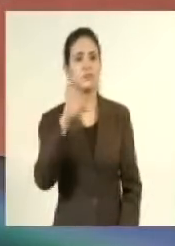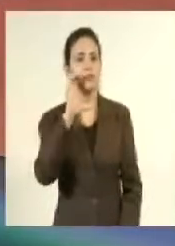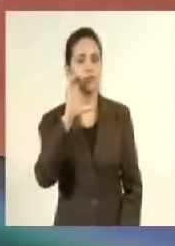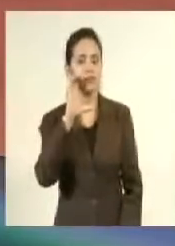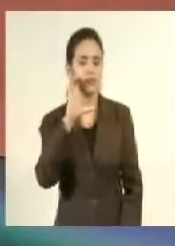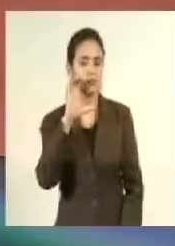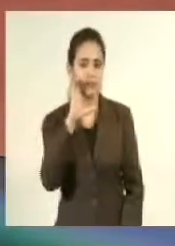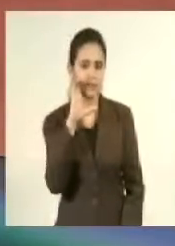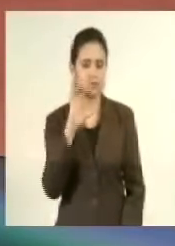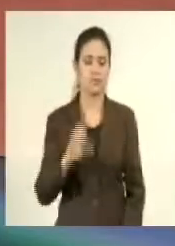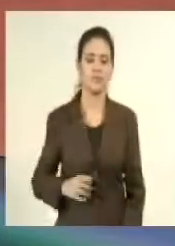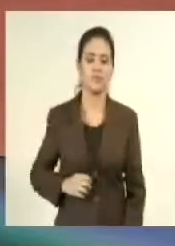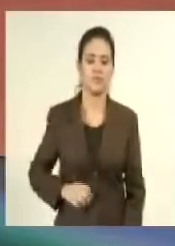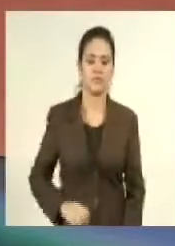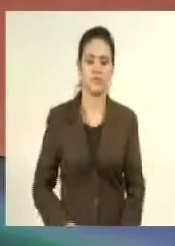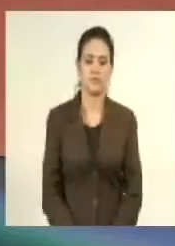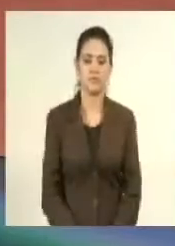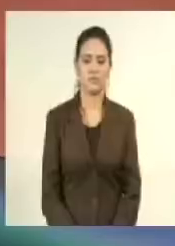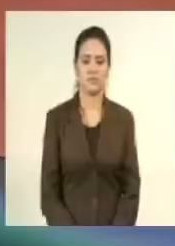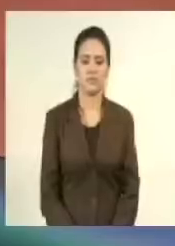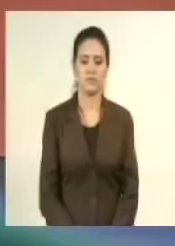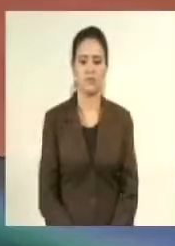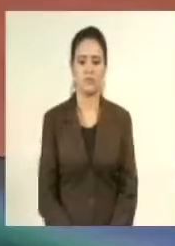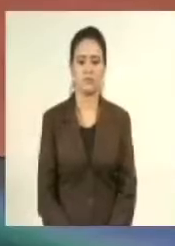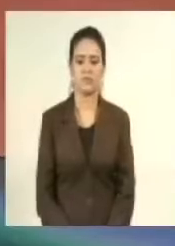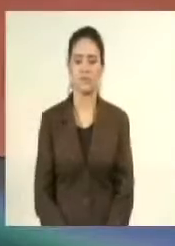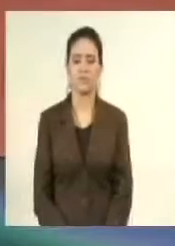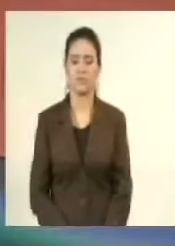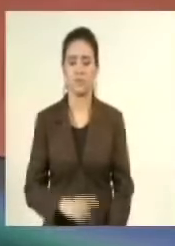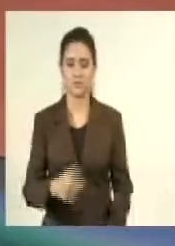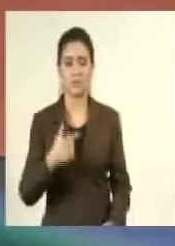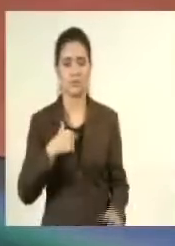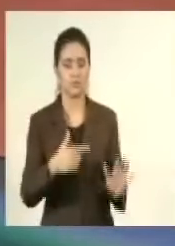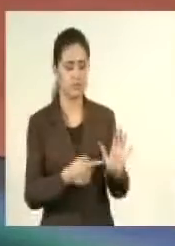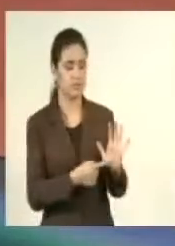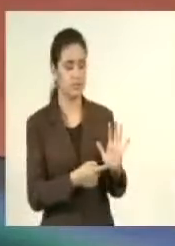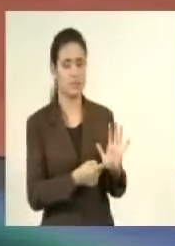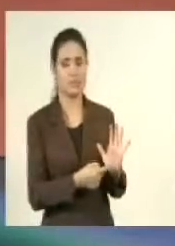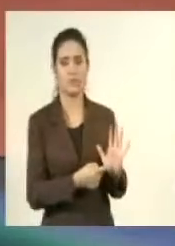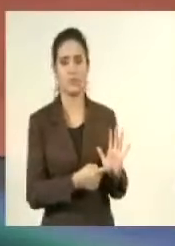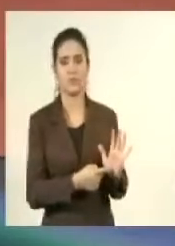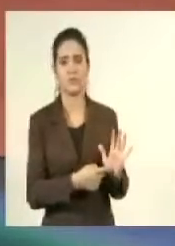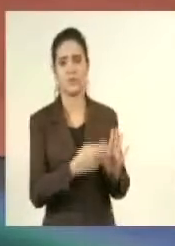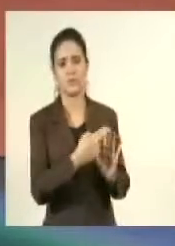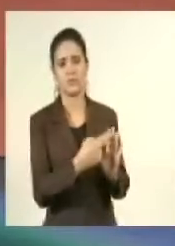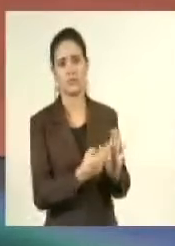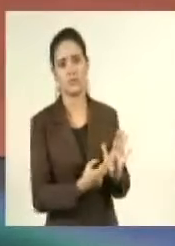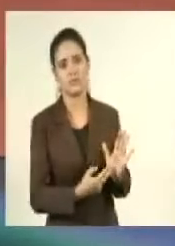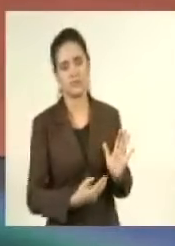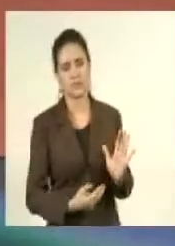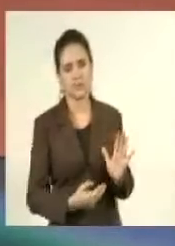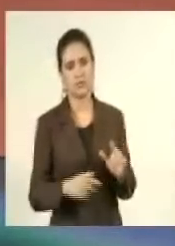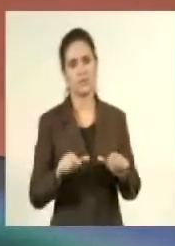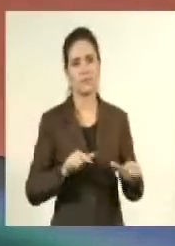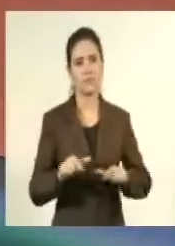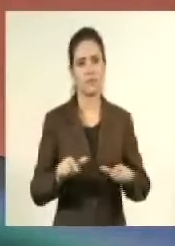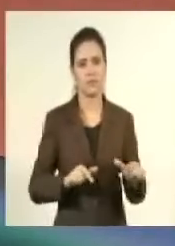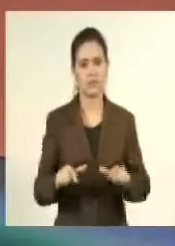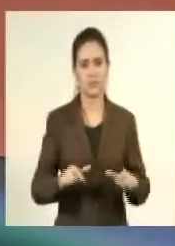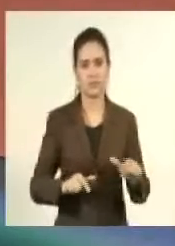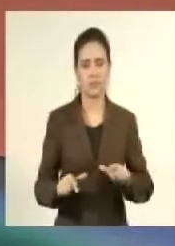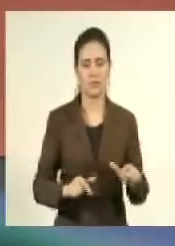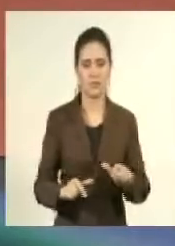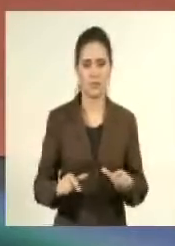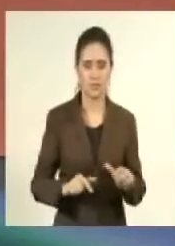Nós pegamos o relatório de um funcionário do hospital, onde